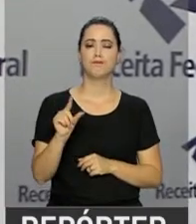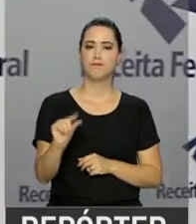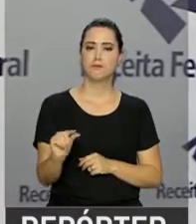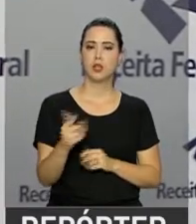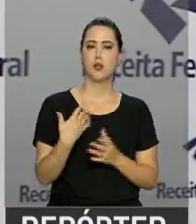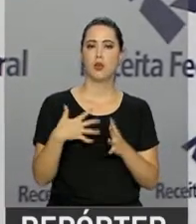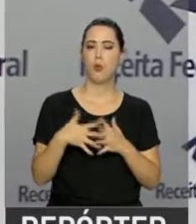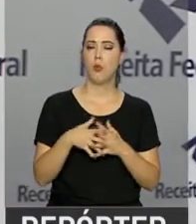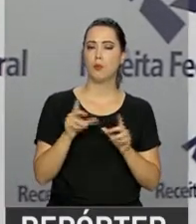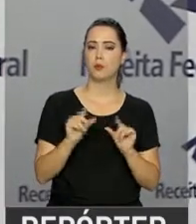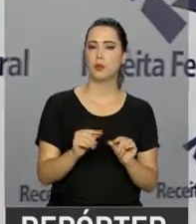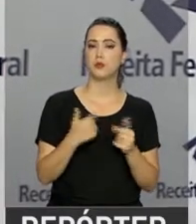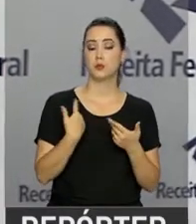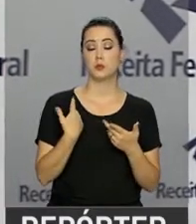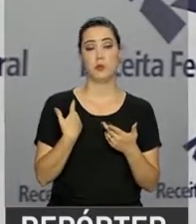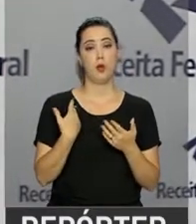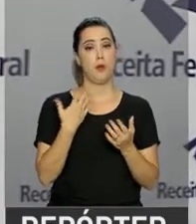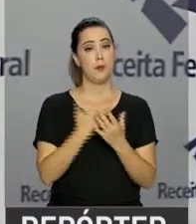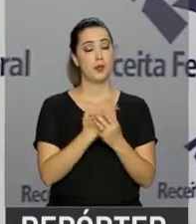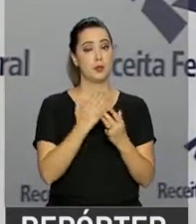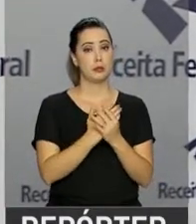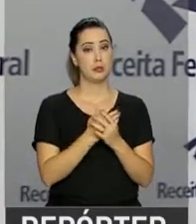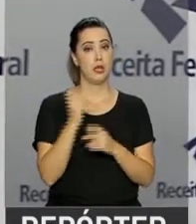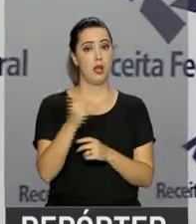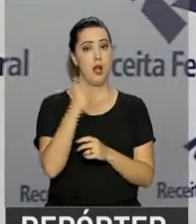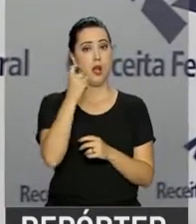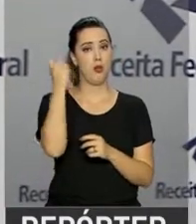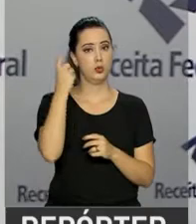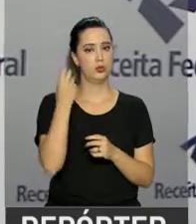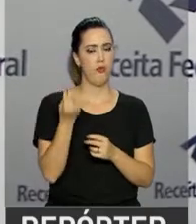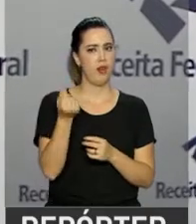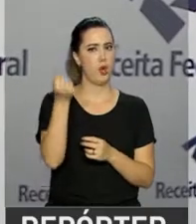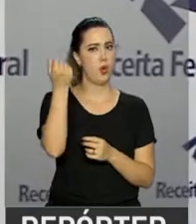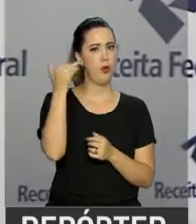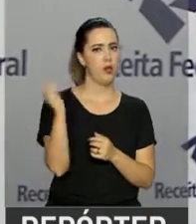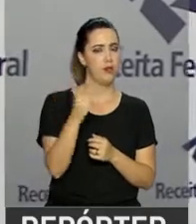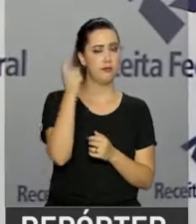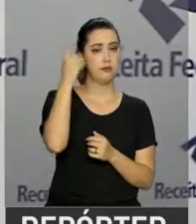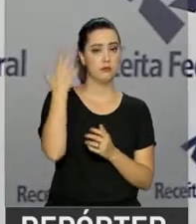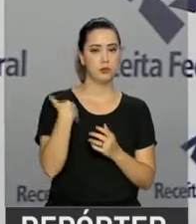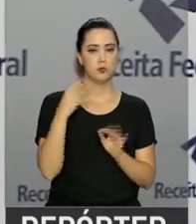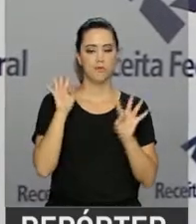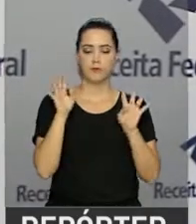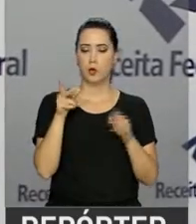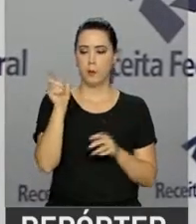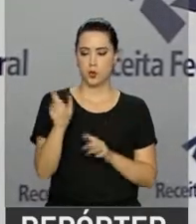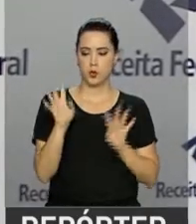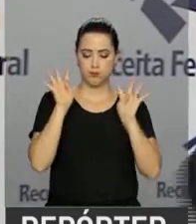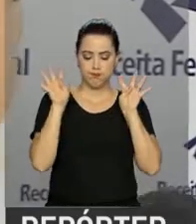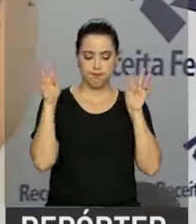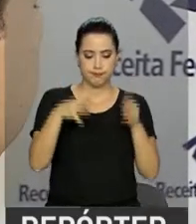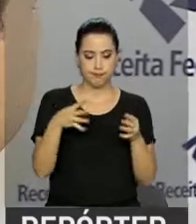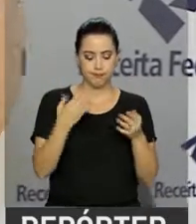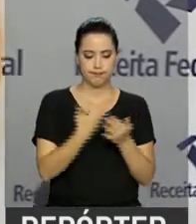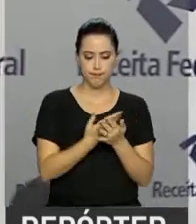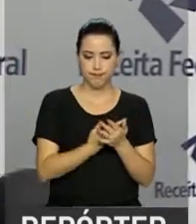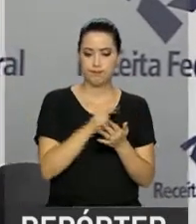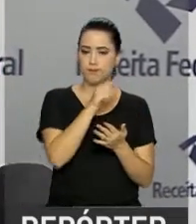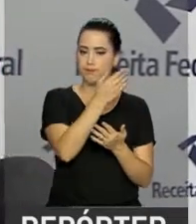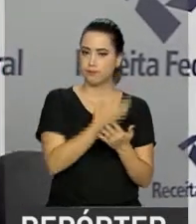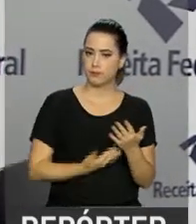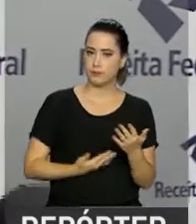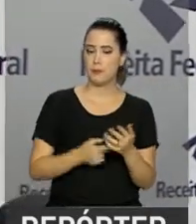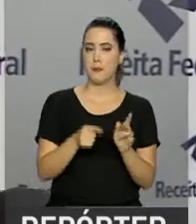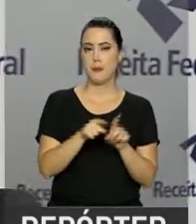mais baixa para os processos de alta complexidade o auditor vai se dedicar integralmente a ele é importante destacar que